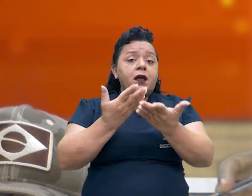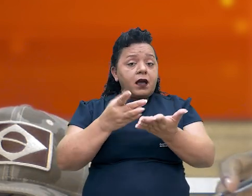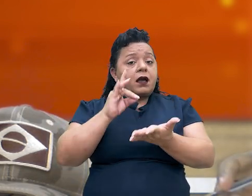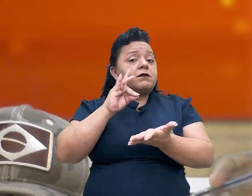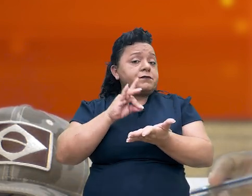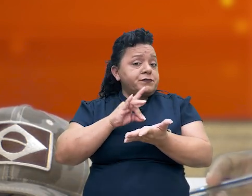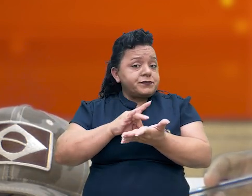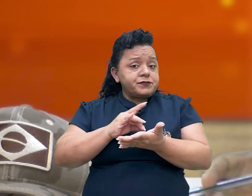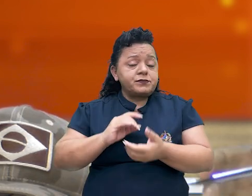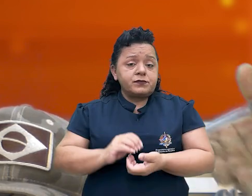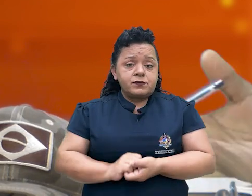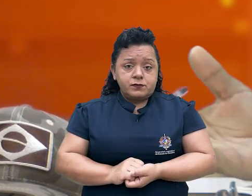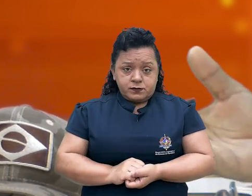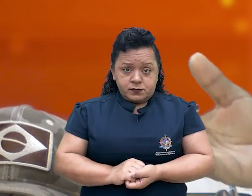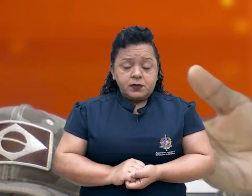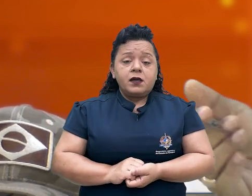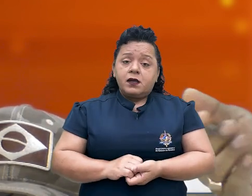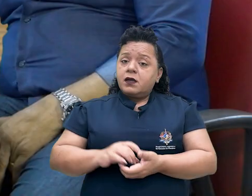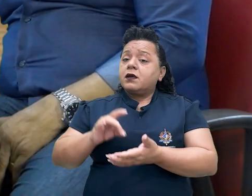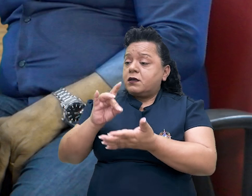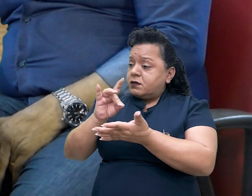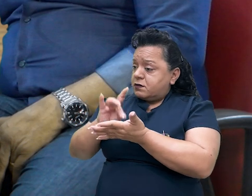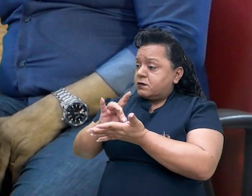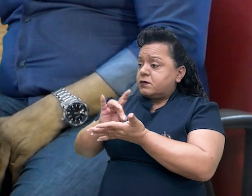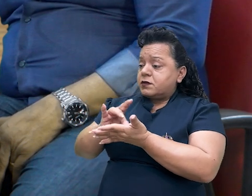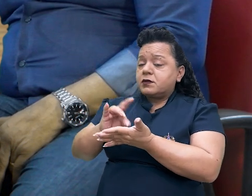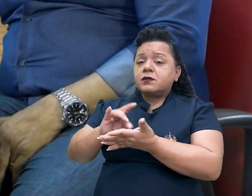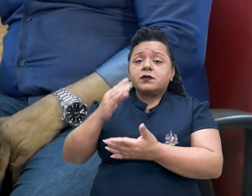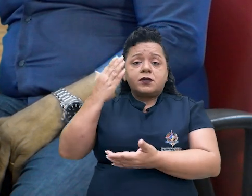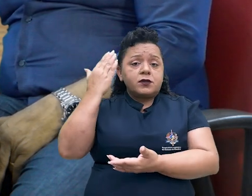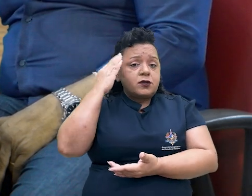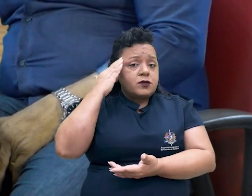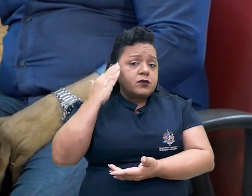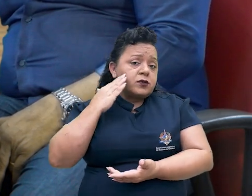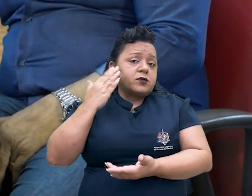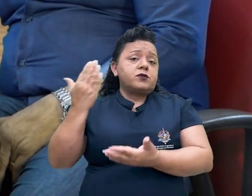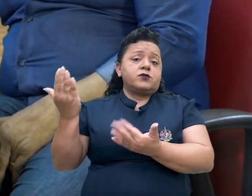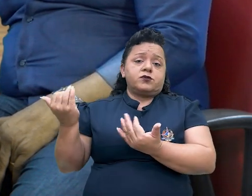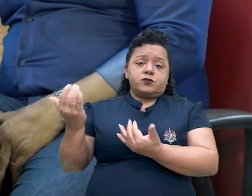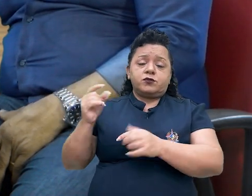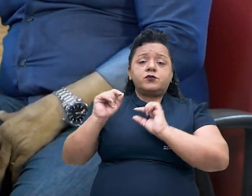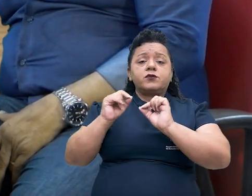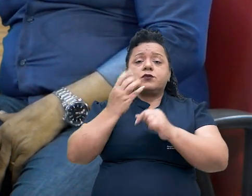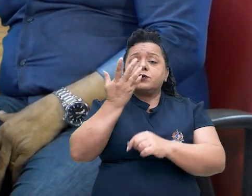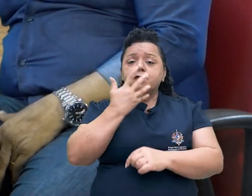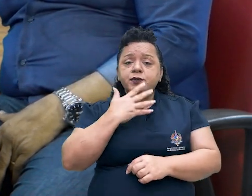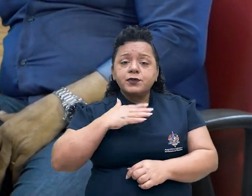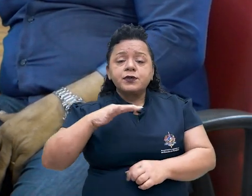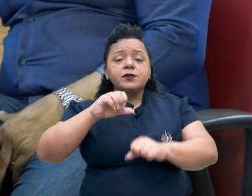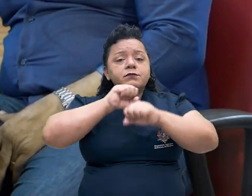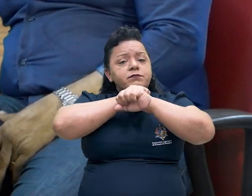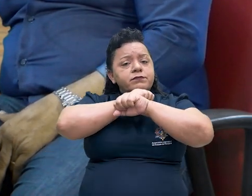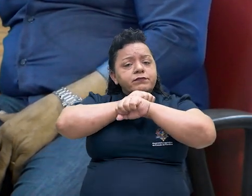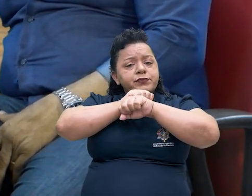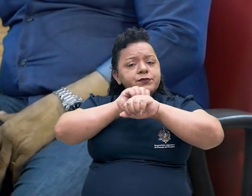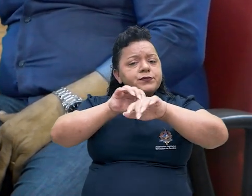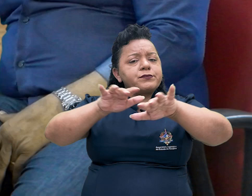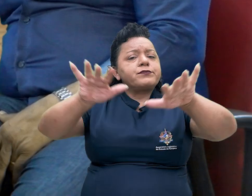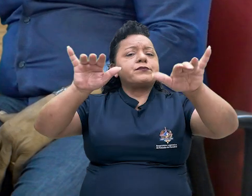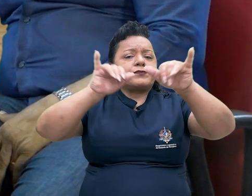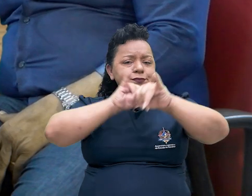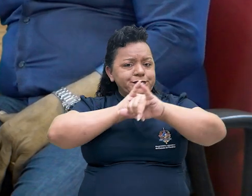nessa nessas e eles Realmente são eles difundem essas essas ideias de forma muito perfeita